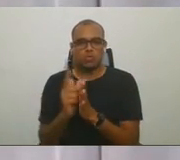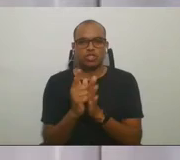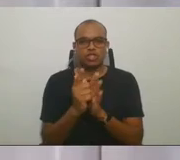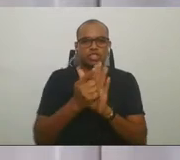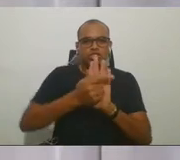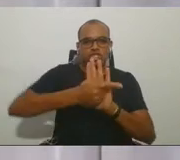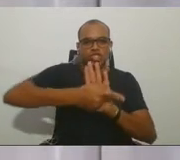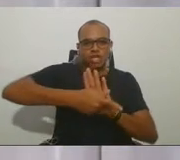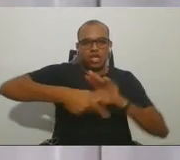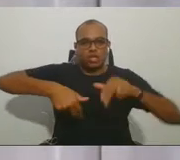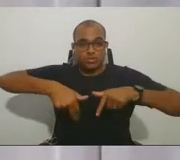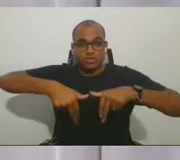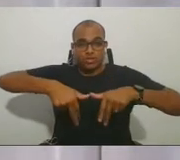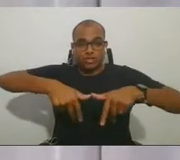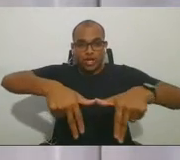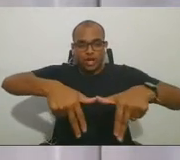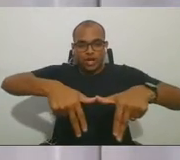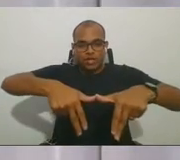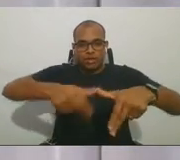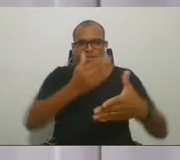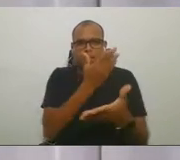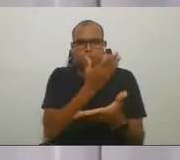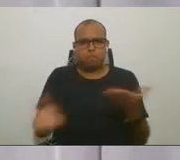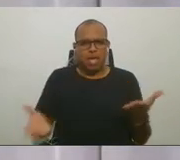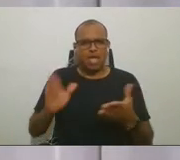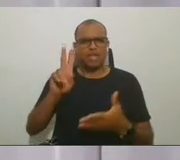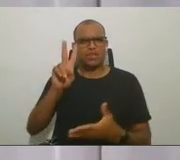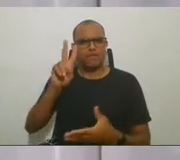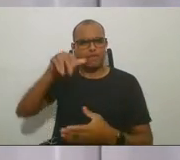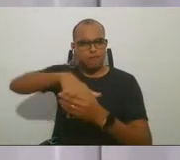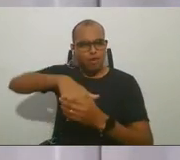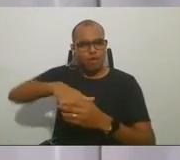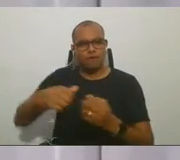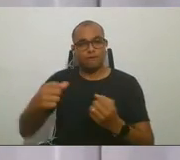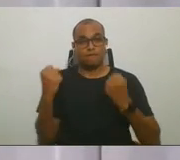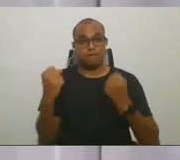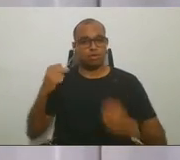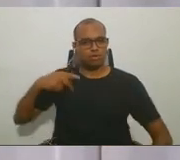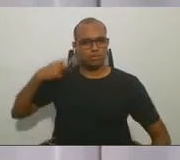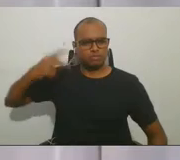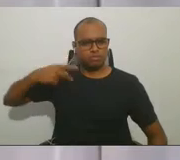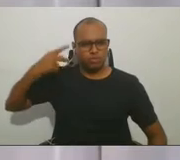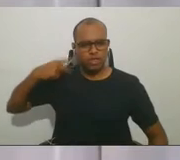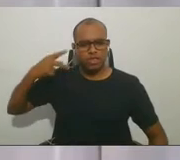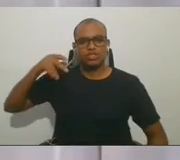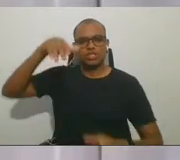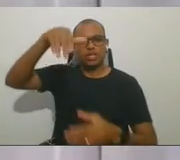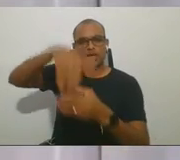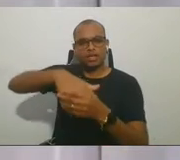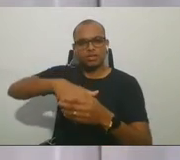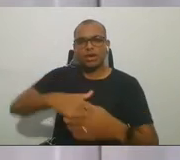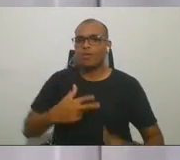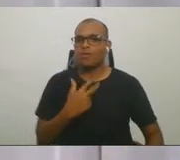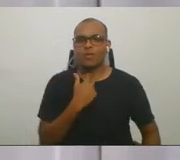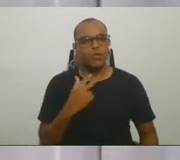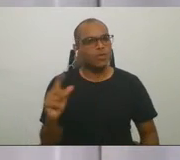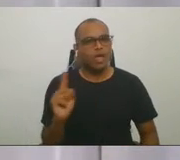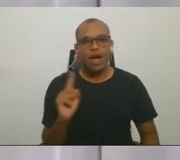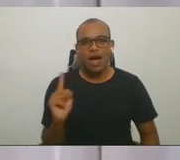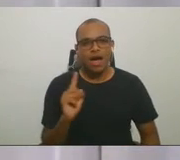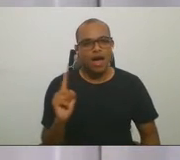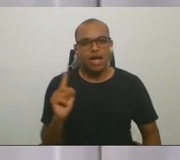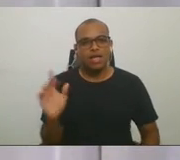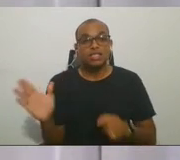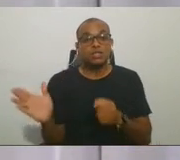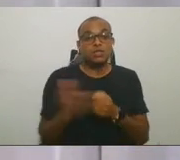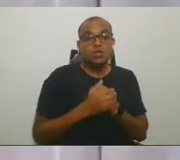A derrota, enfim, eleitoral dessas forças políticas eleitorais não permite de já esconder